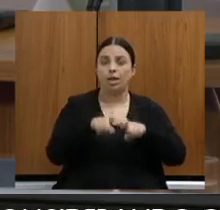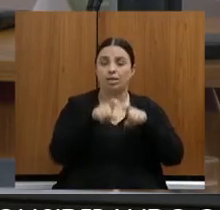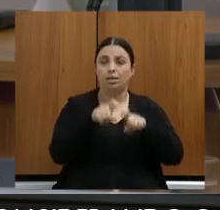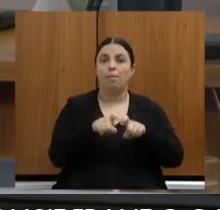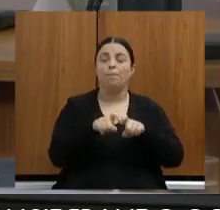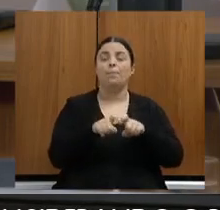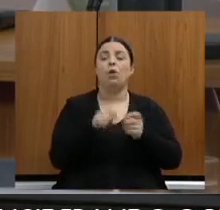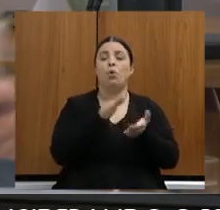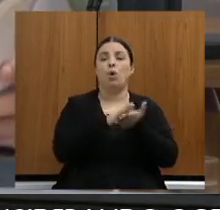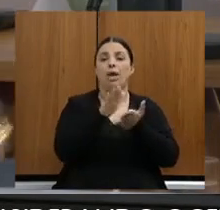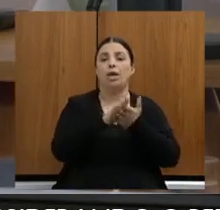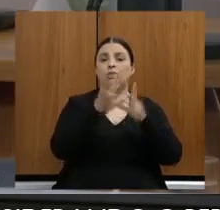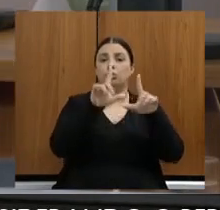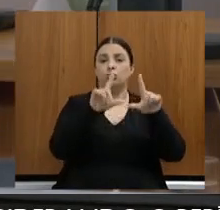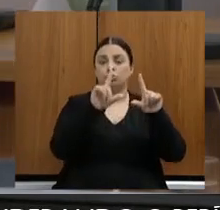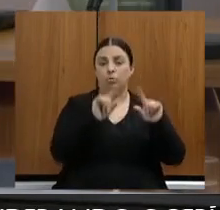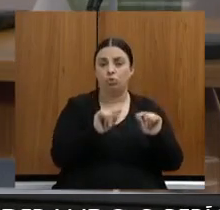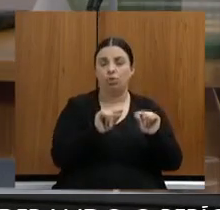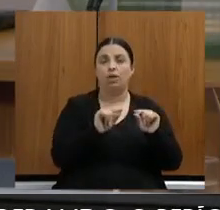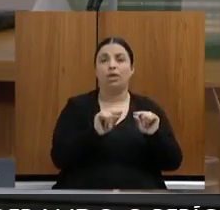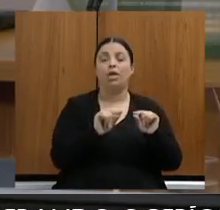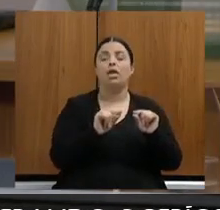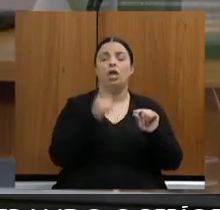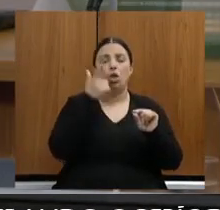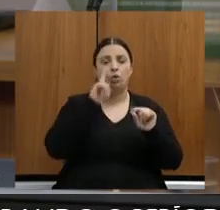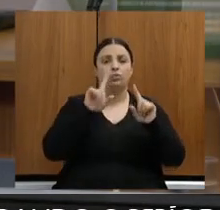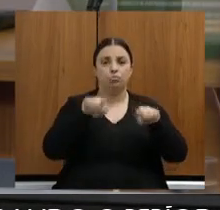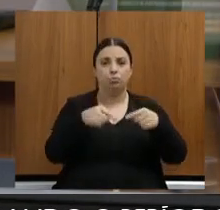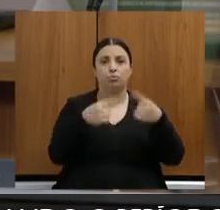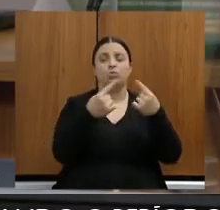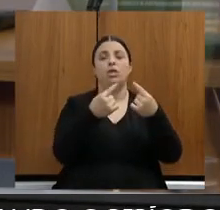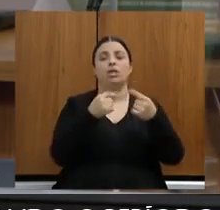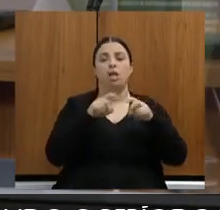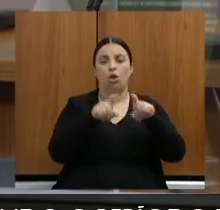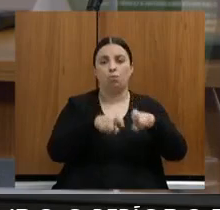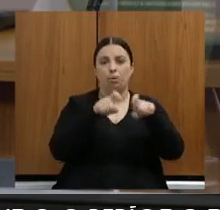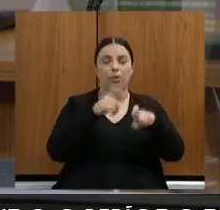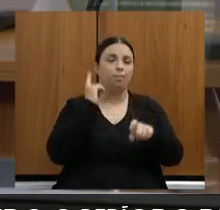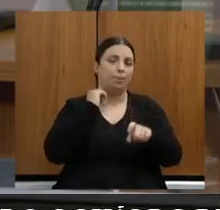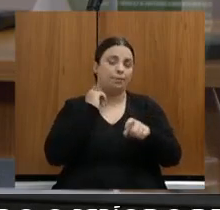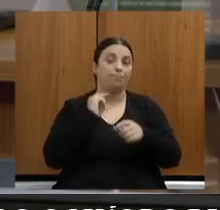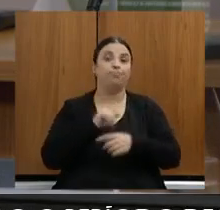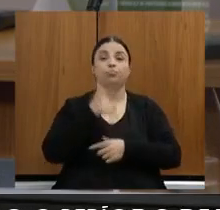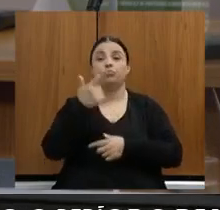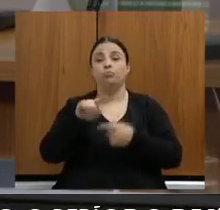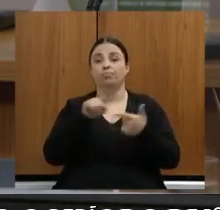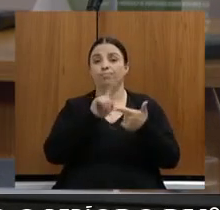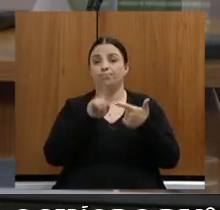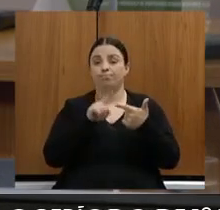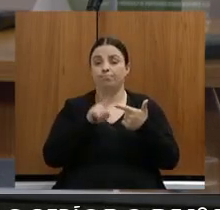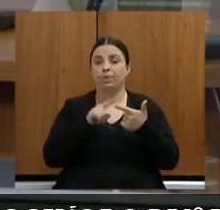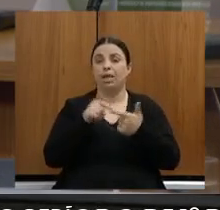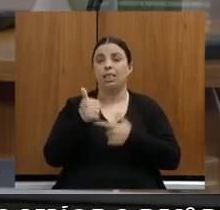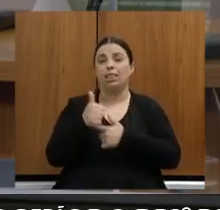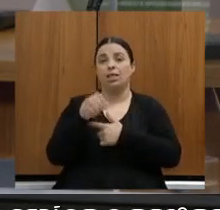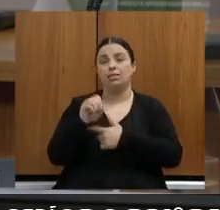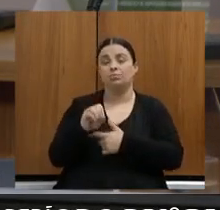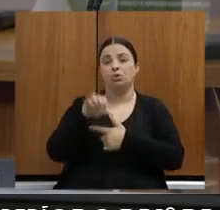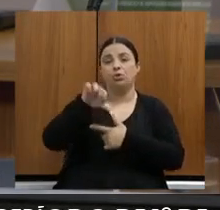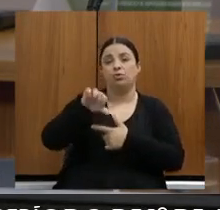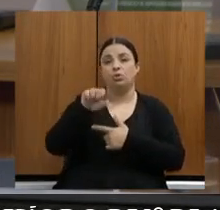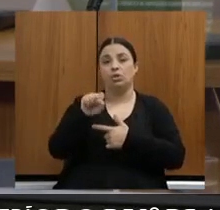e elevar a competitividade da agropecuária mineira requerimento 10984 que os deputados